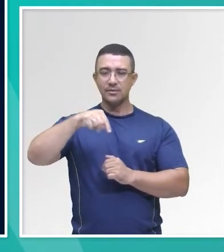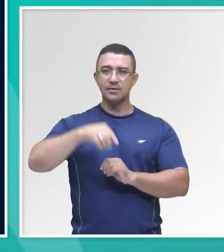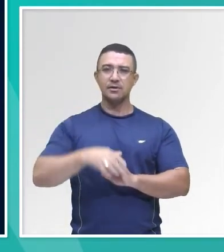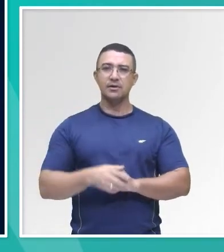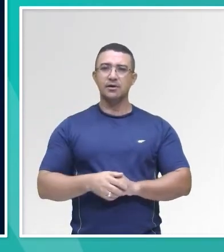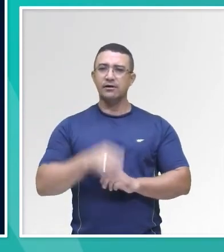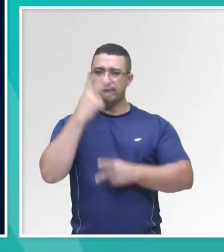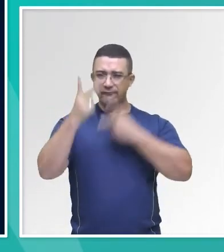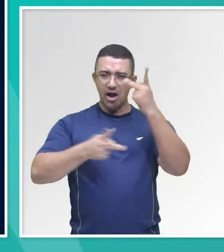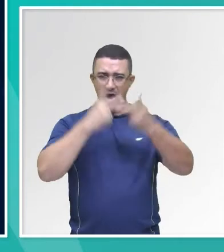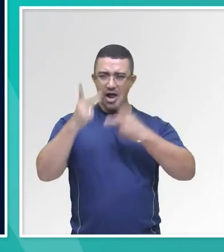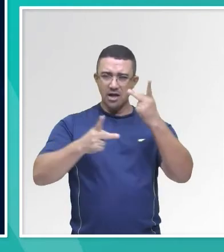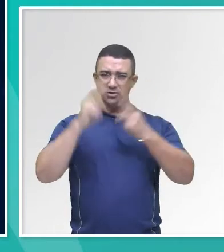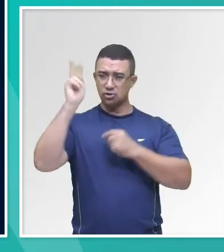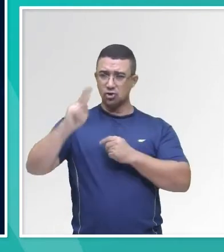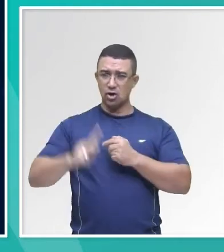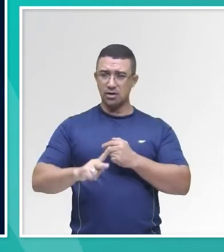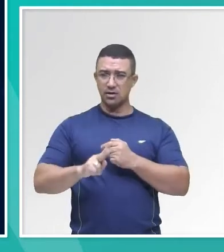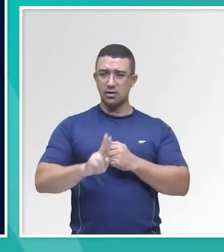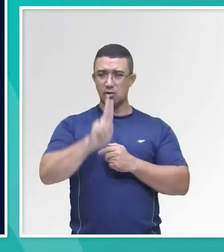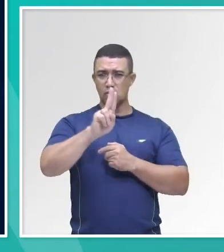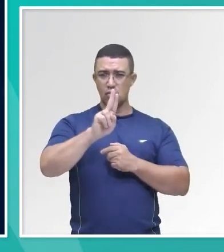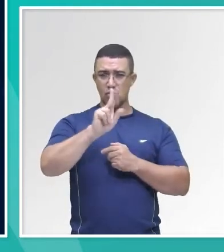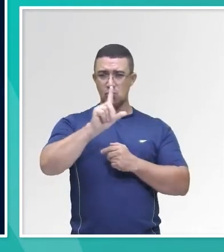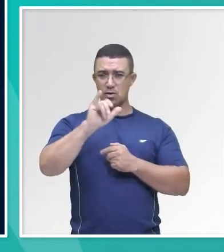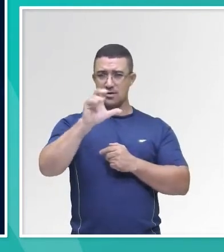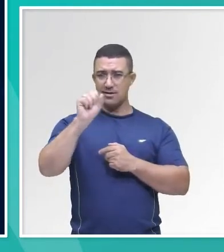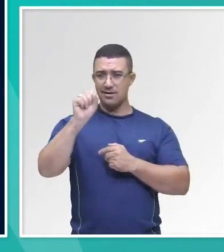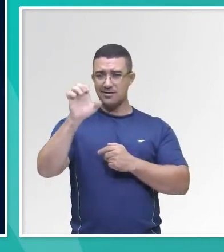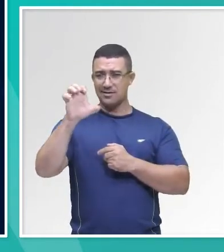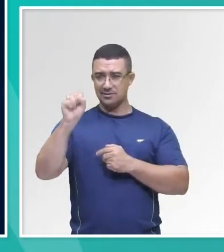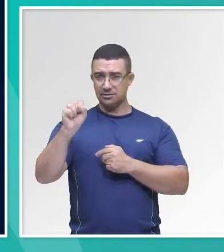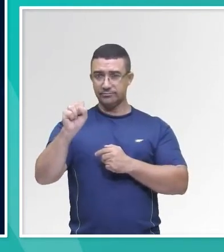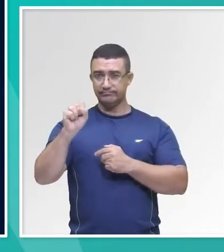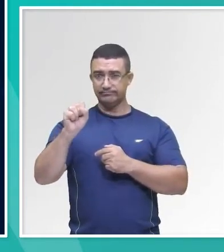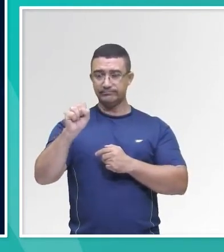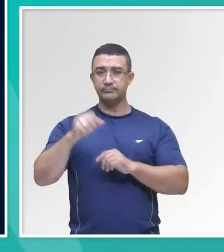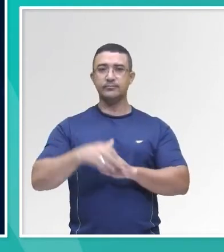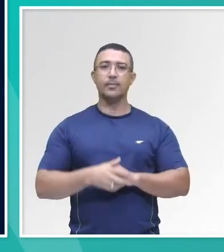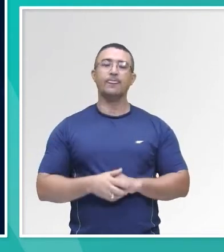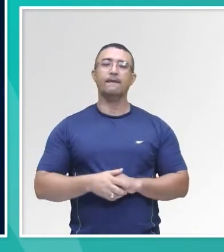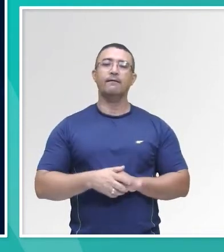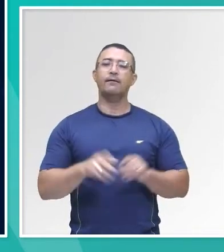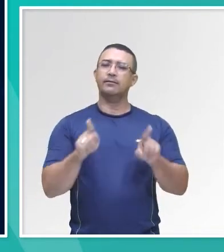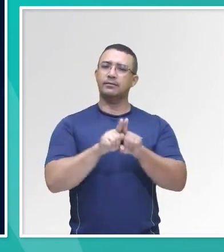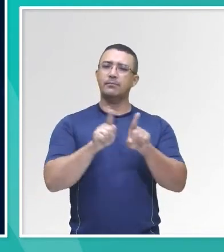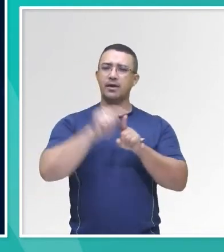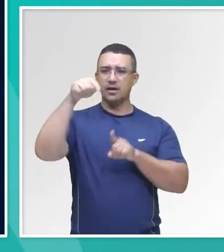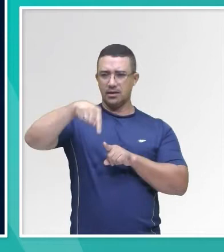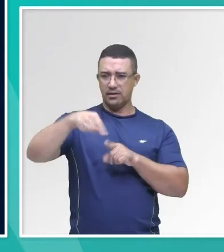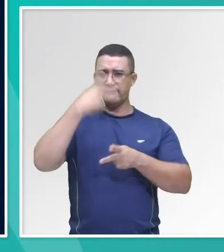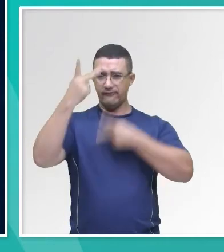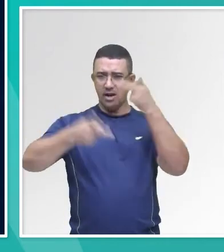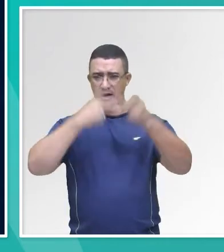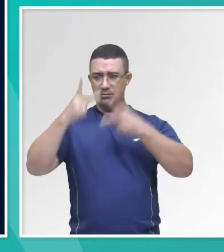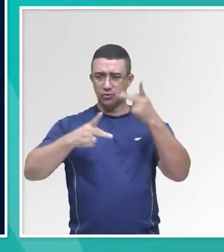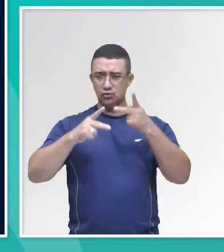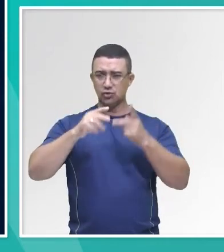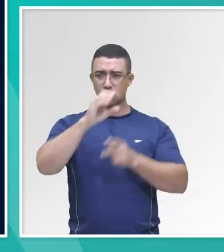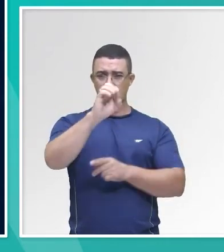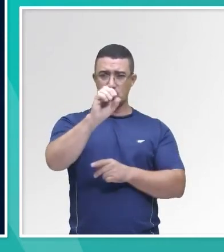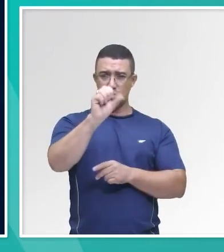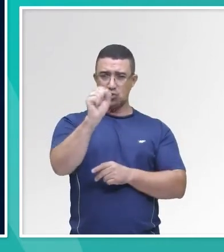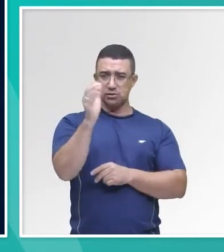de Ulisses? Muito bem. Falamos também aqui sobre os Lusíadas de Camões,